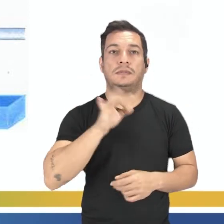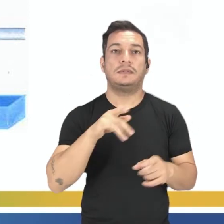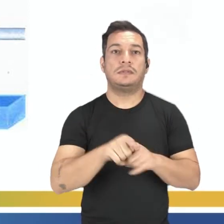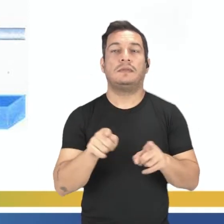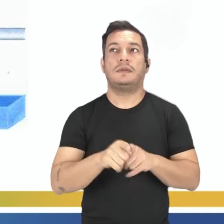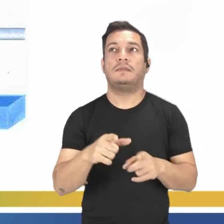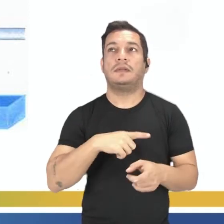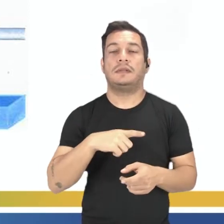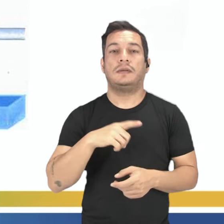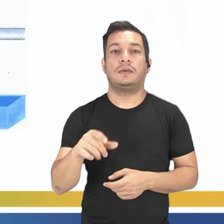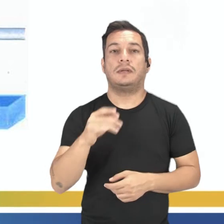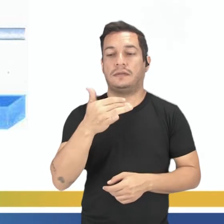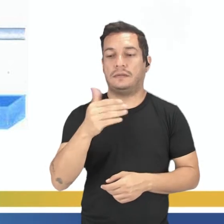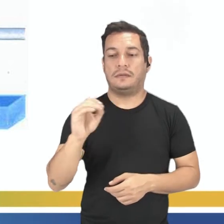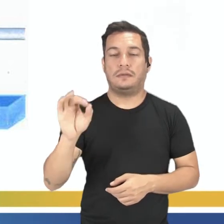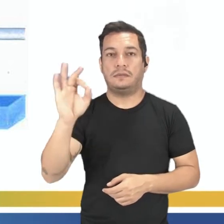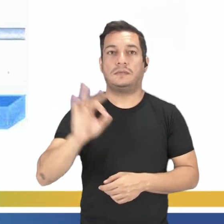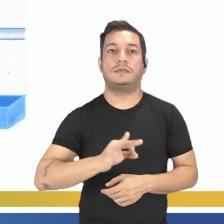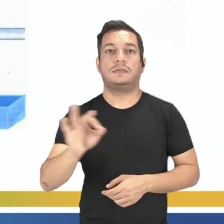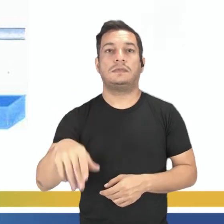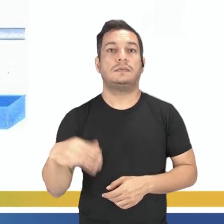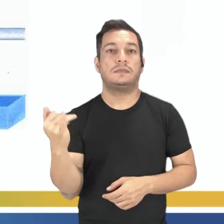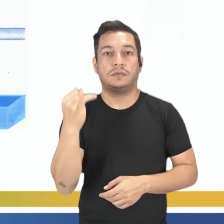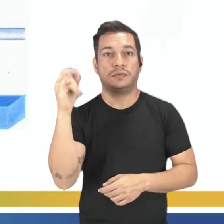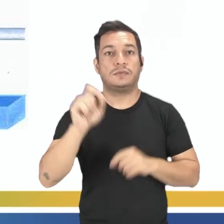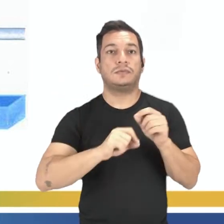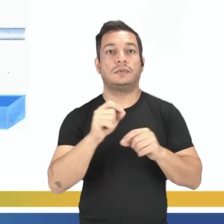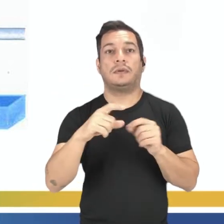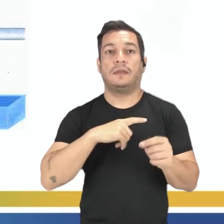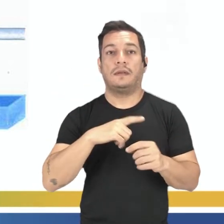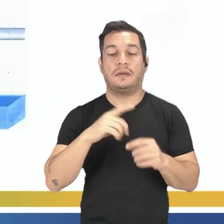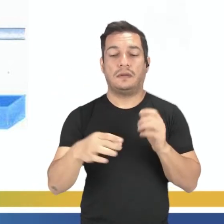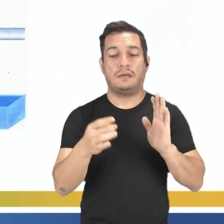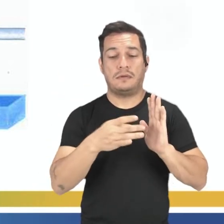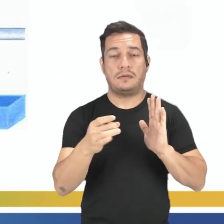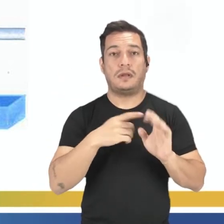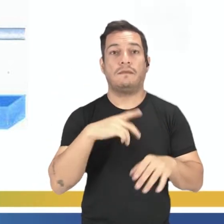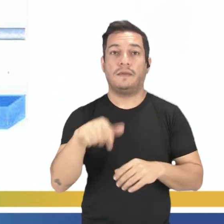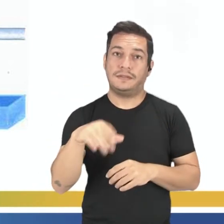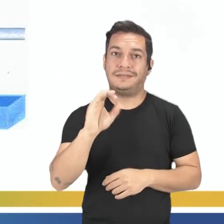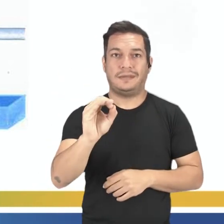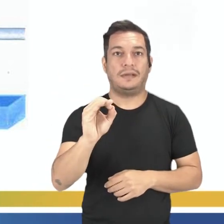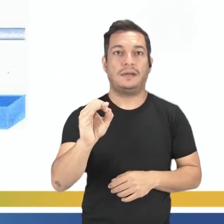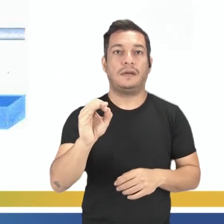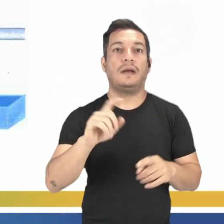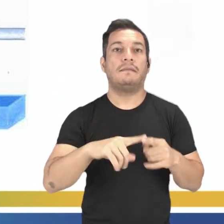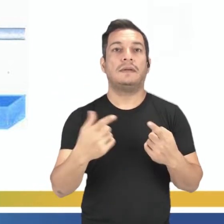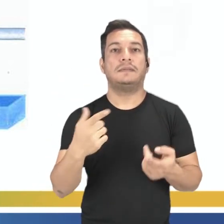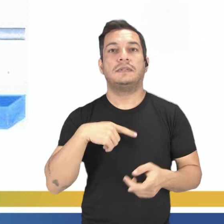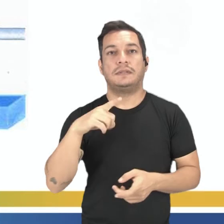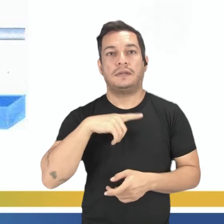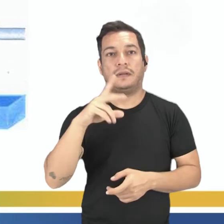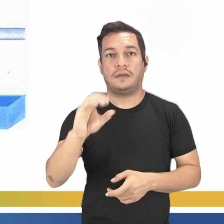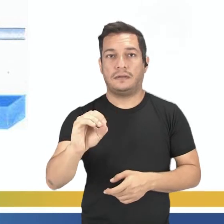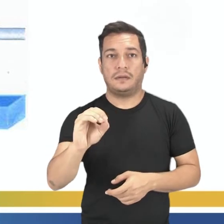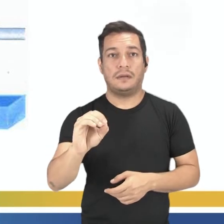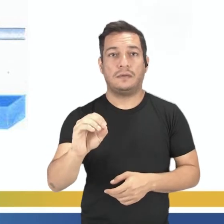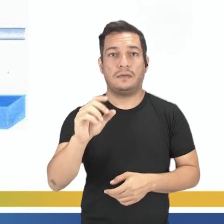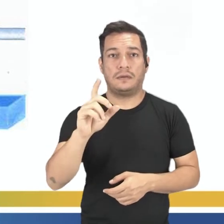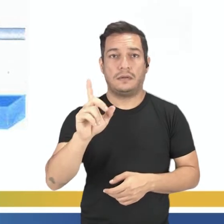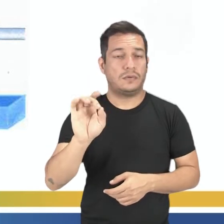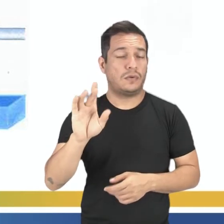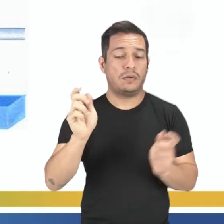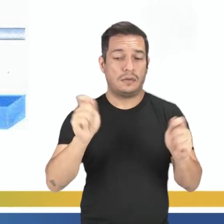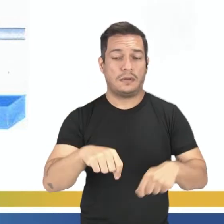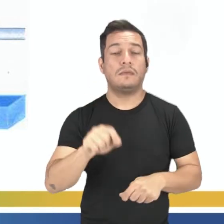ter esse rendimento igual a 100%. Seria necessário que essa parte que eu destaquei fosse 0. Mas para essa parte ser igual a 0, só há